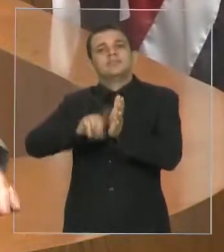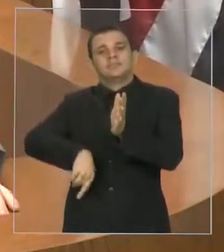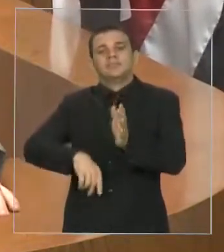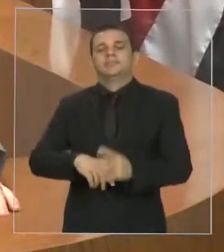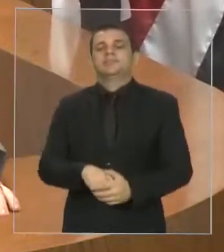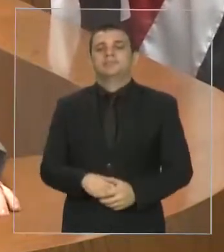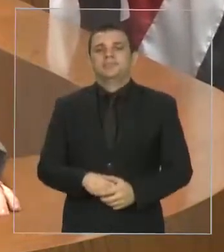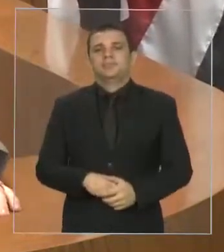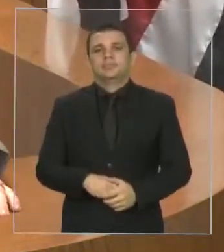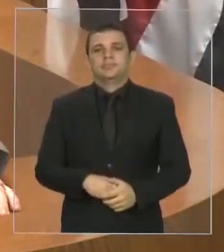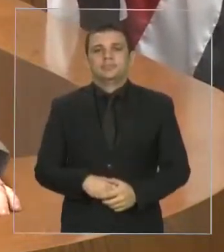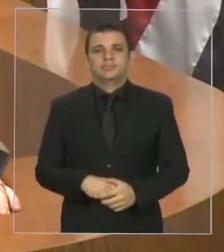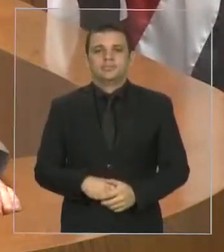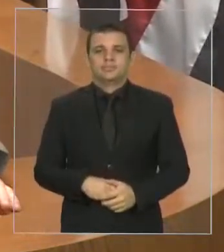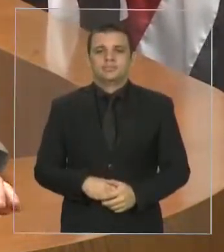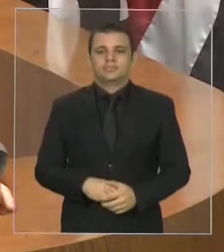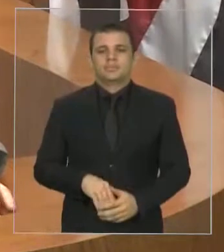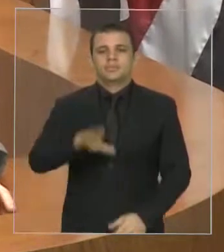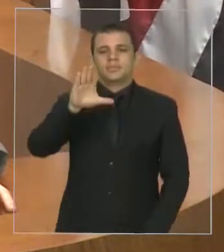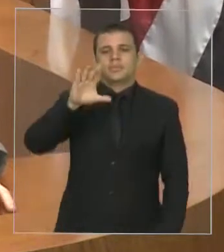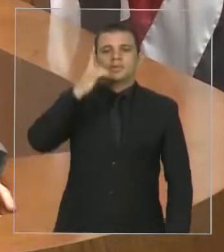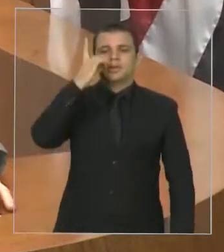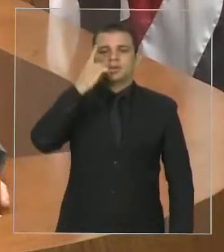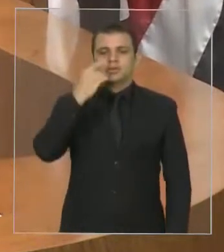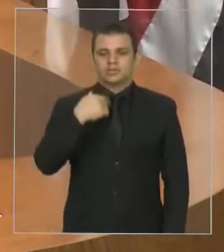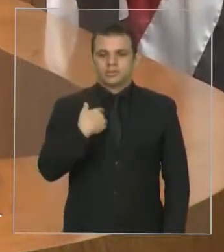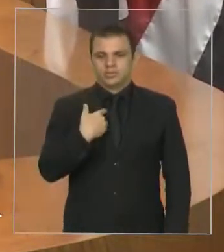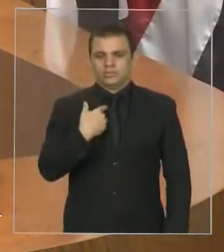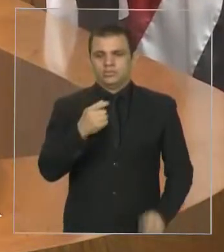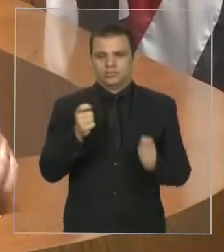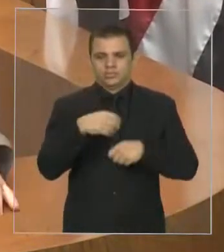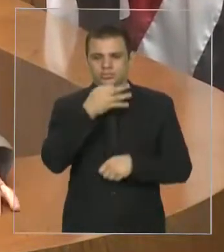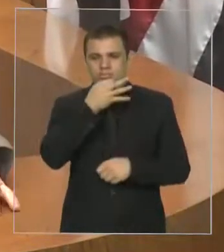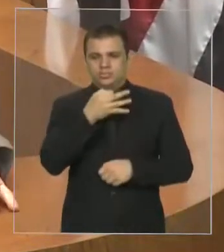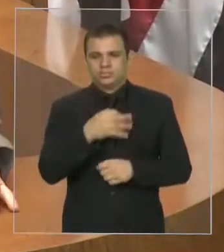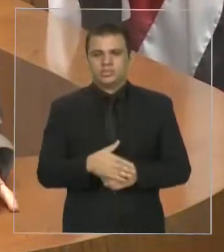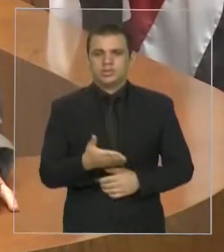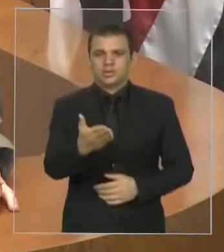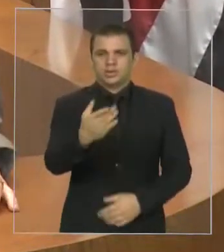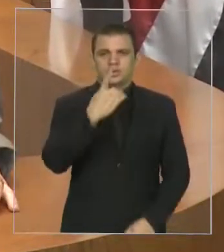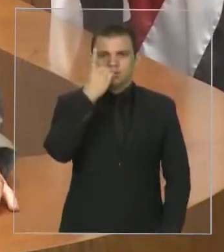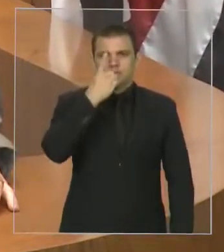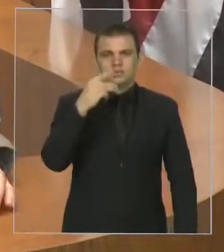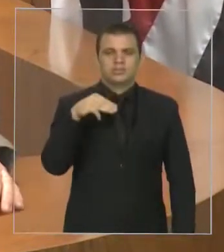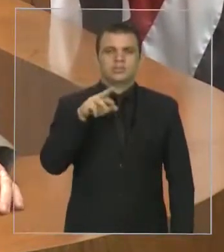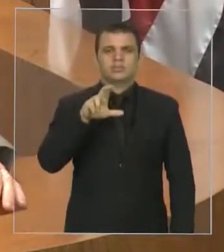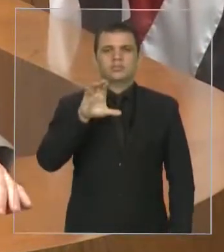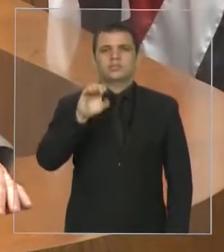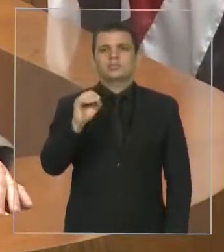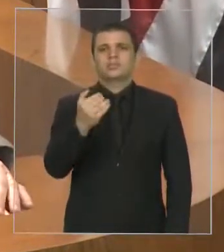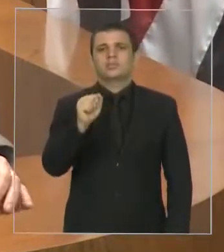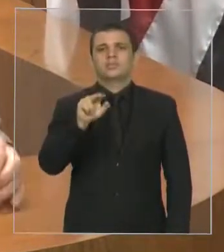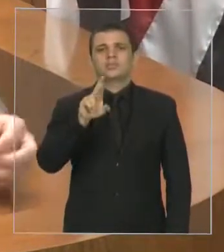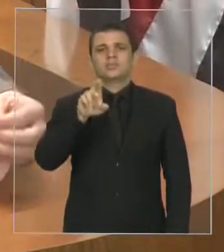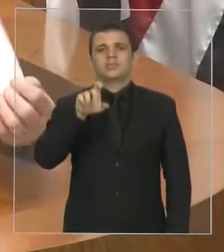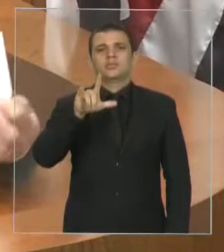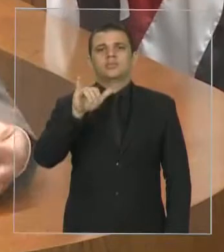contrato. Deputado Otelino, quando puder, me conceda uma parte. Deputado Marco Aurélio, Vossa Excelência já tem a palavra.